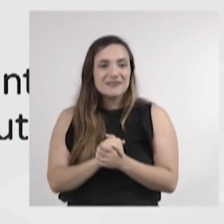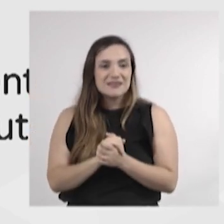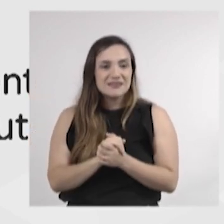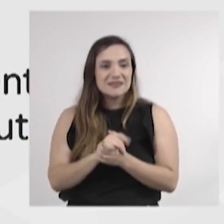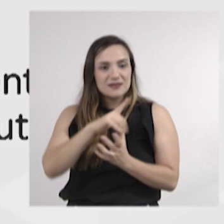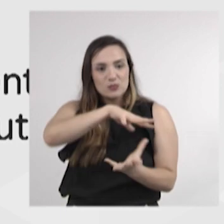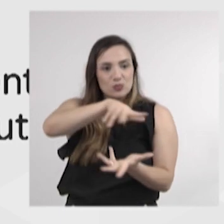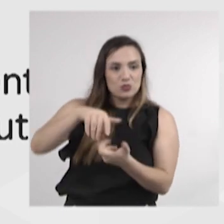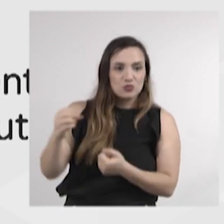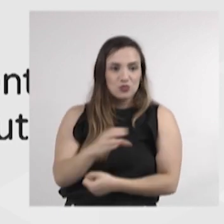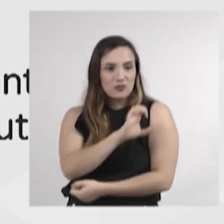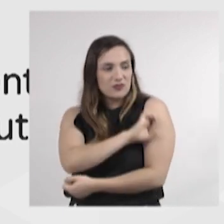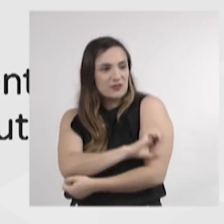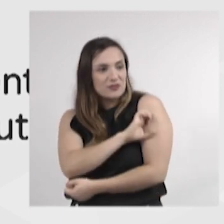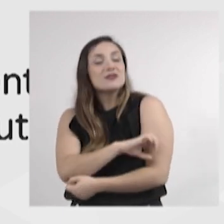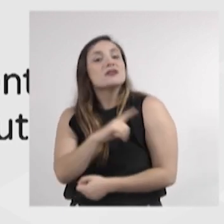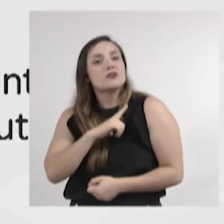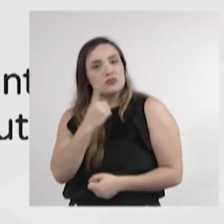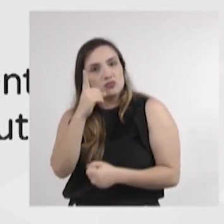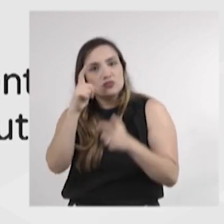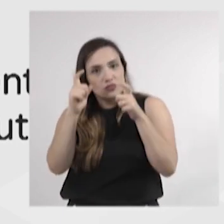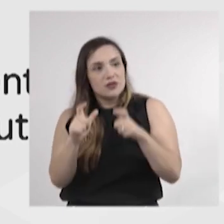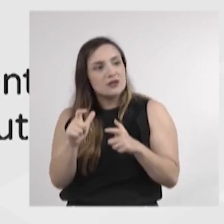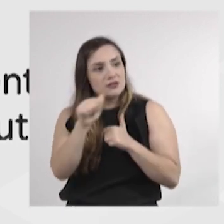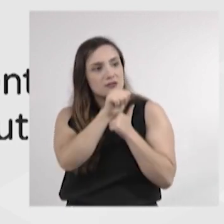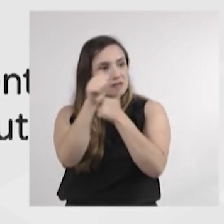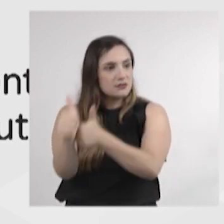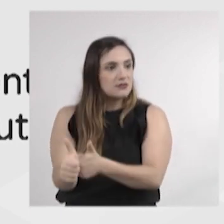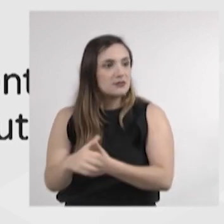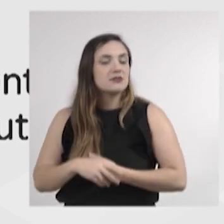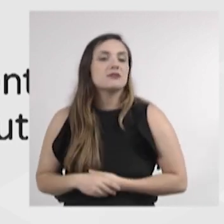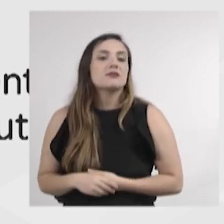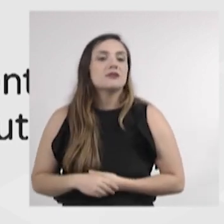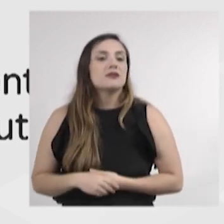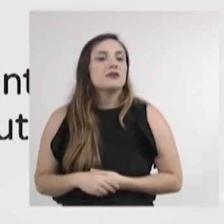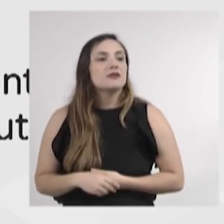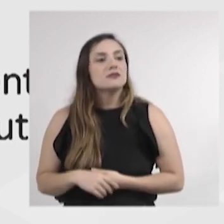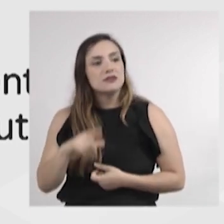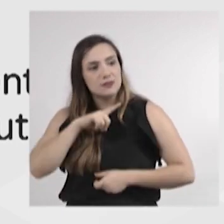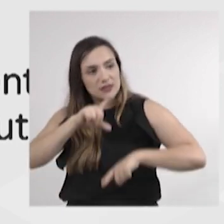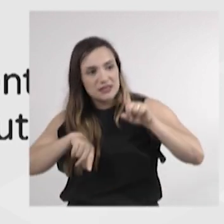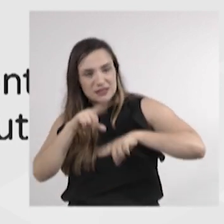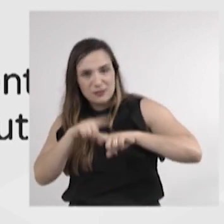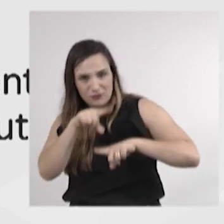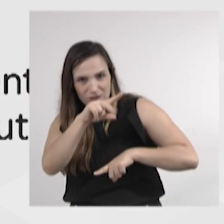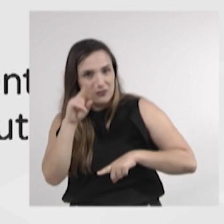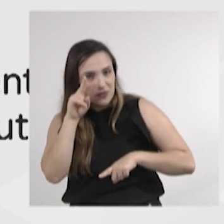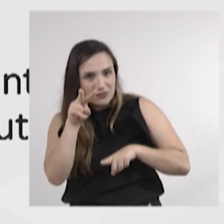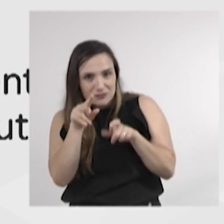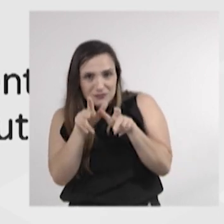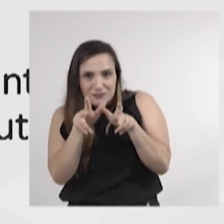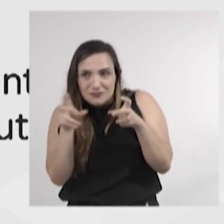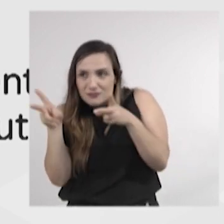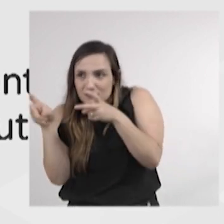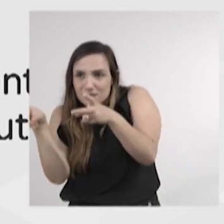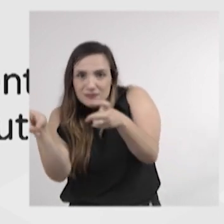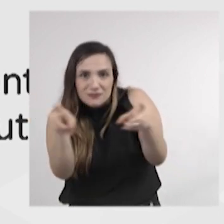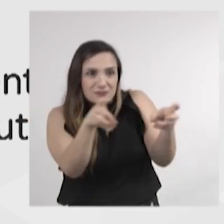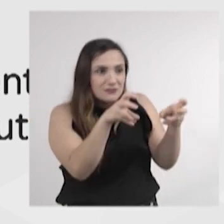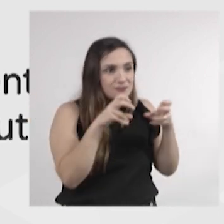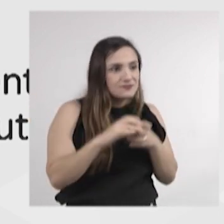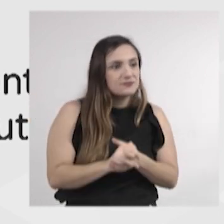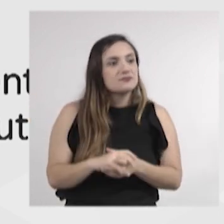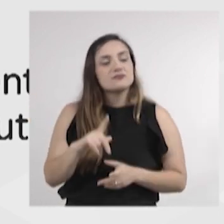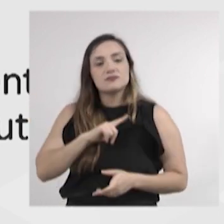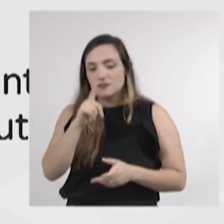de Eldorado, nós temos a estação de monitoramento, foi instalada no Pilar da Ponte, que também tem esses dois equipamentos fazendo o monitoramento.